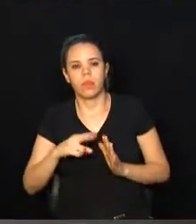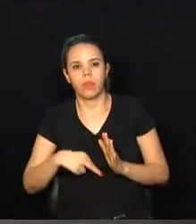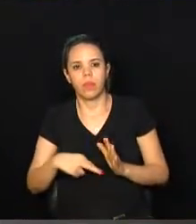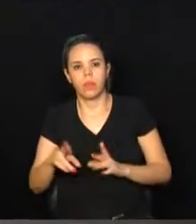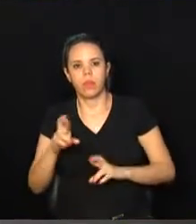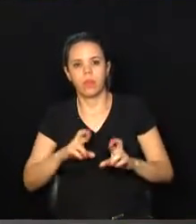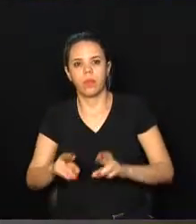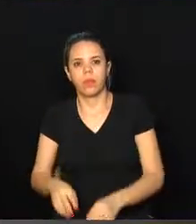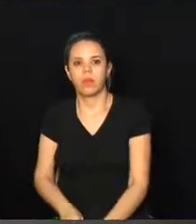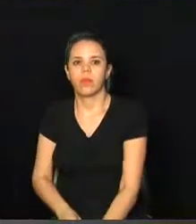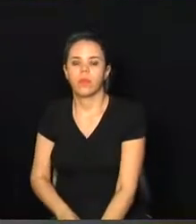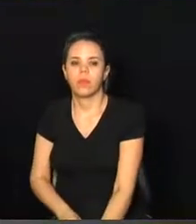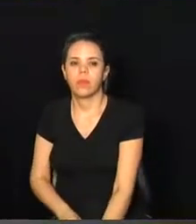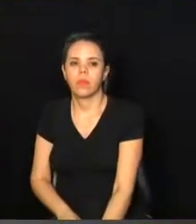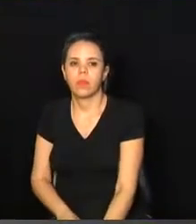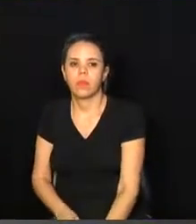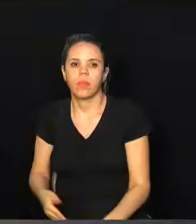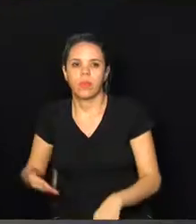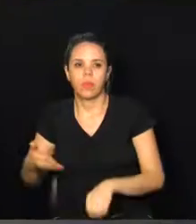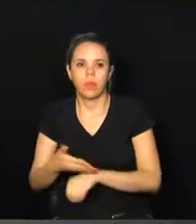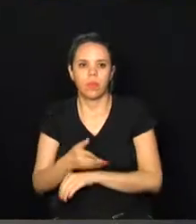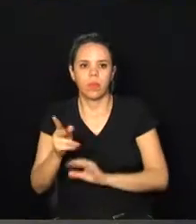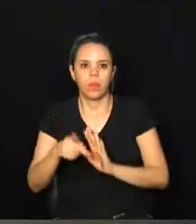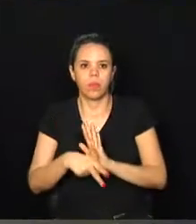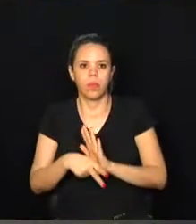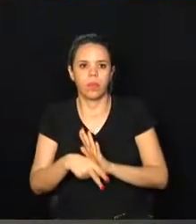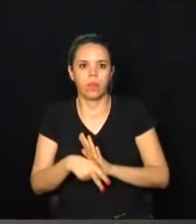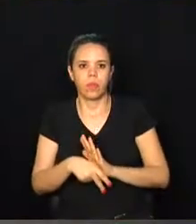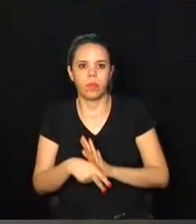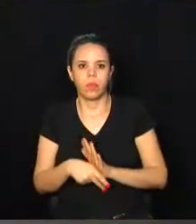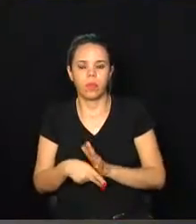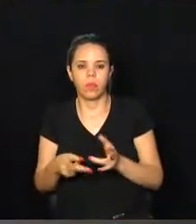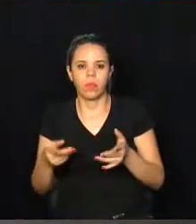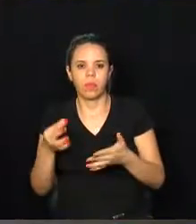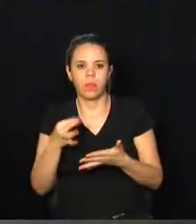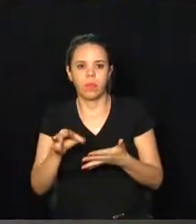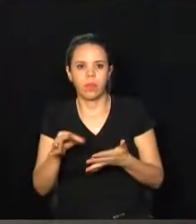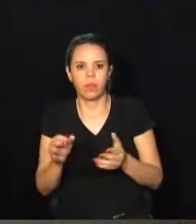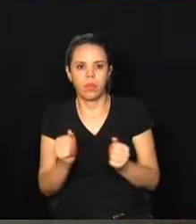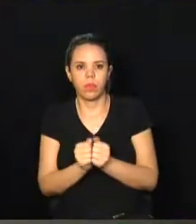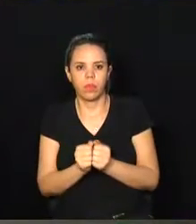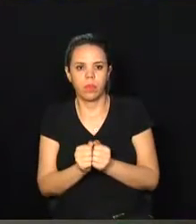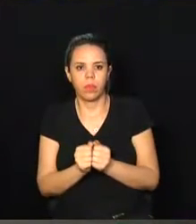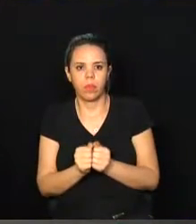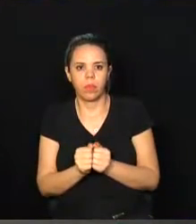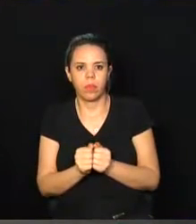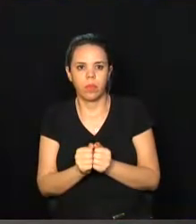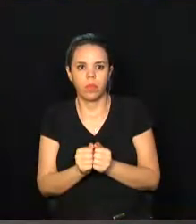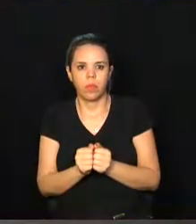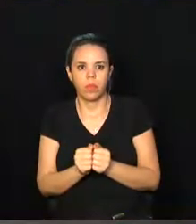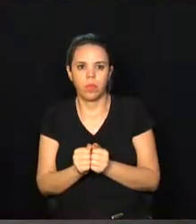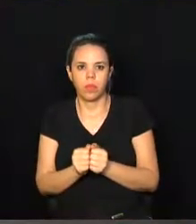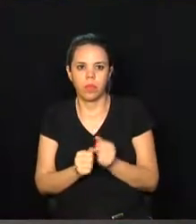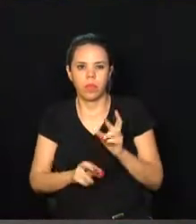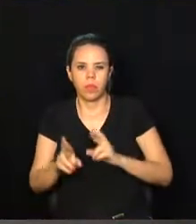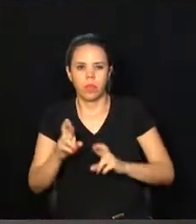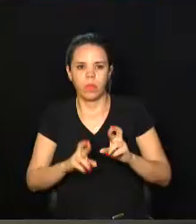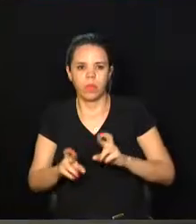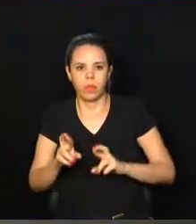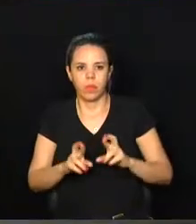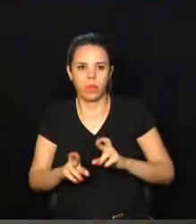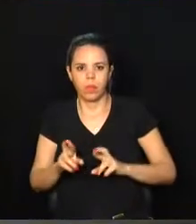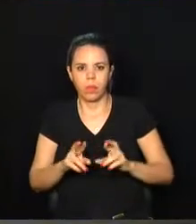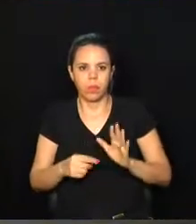análise. A gente entrava com o projeto, vinham as correções, e, junto com as correções, vinha um roteiro de análise